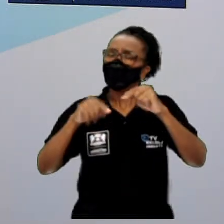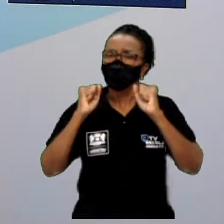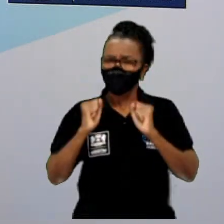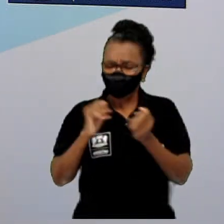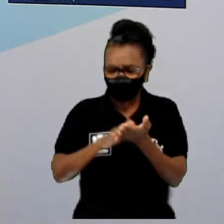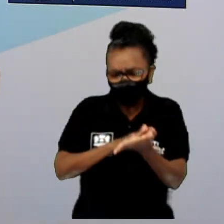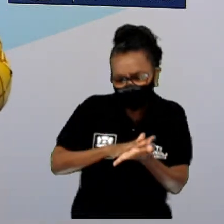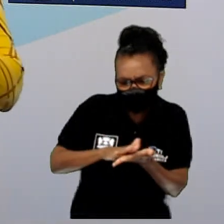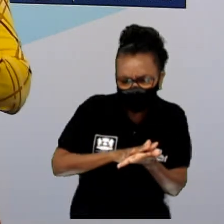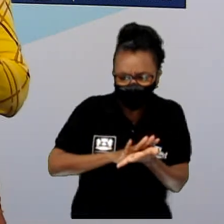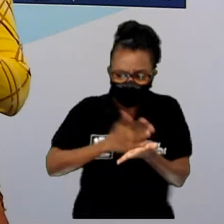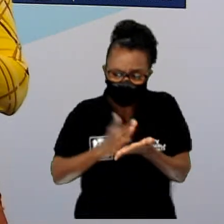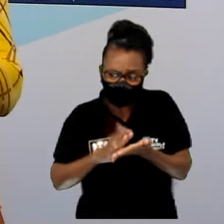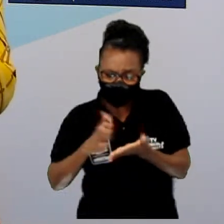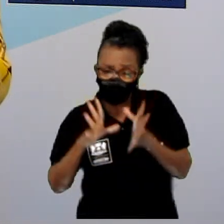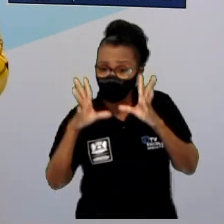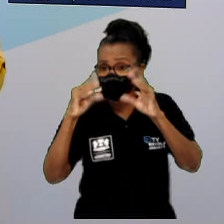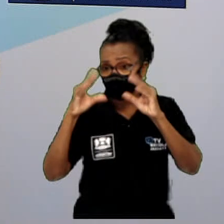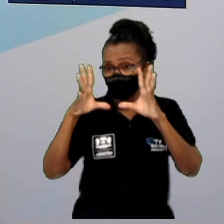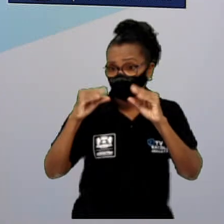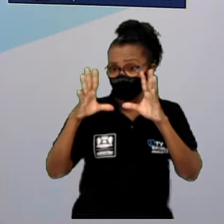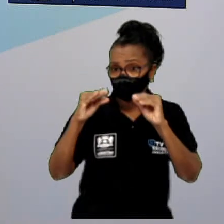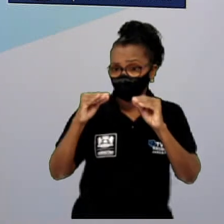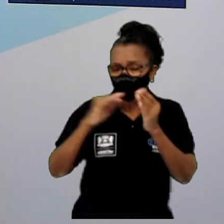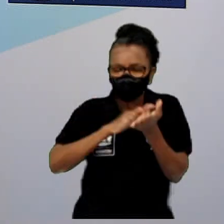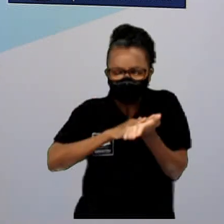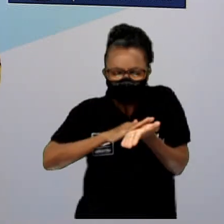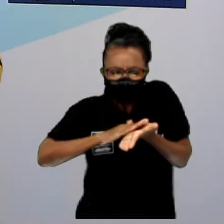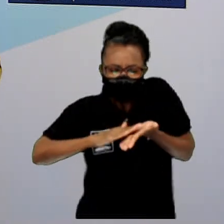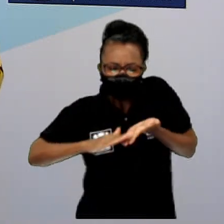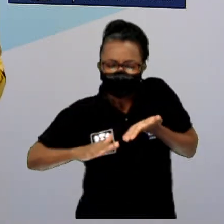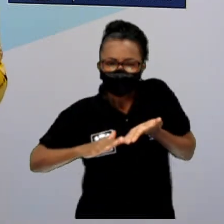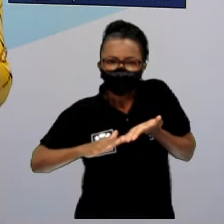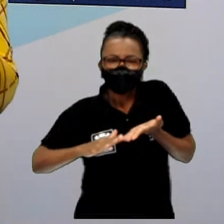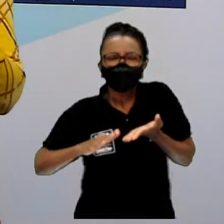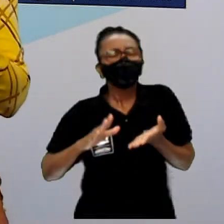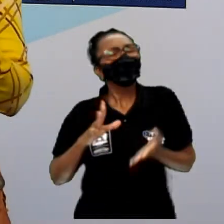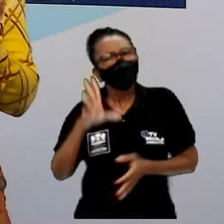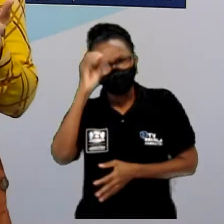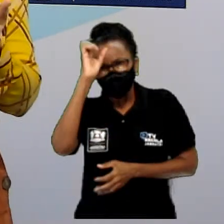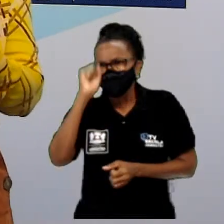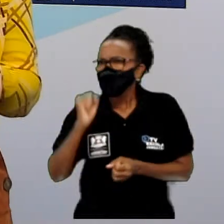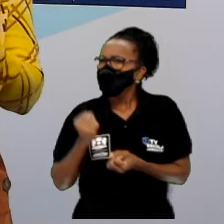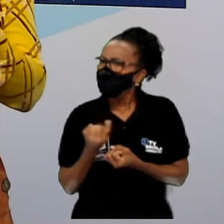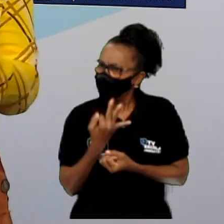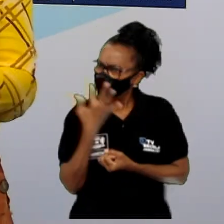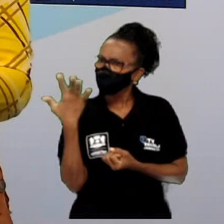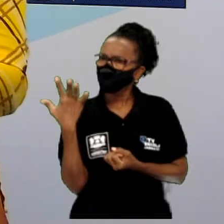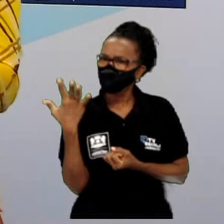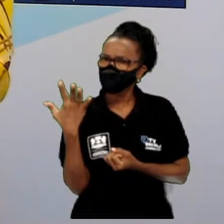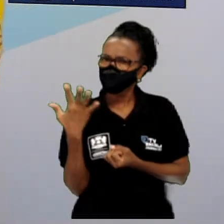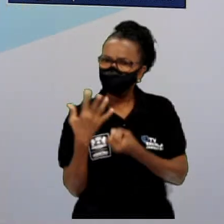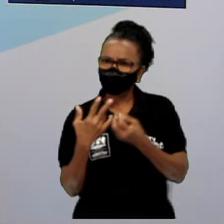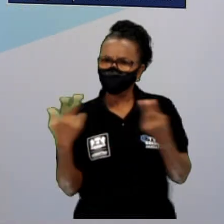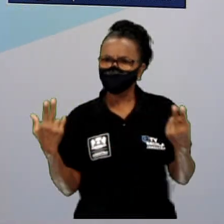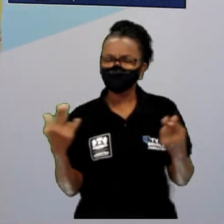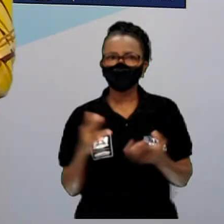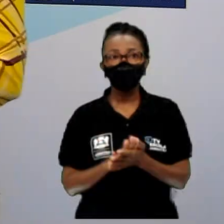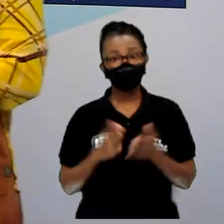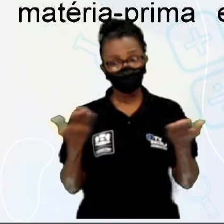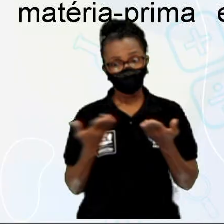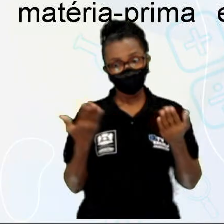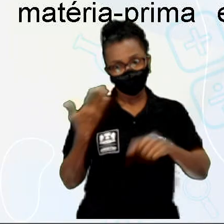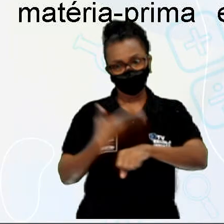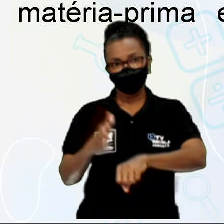lisos, ásperos, fofinhos, lisinhos. Aprendemos muitas coisas, né? Então agora é a hora da gente praticar.